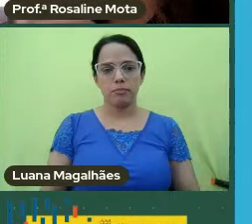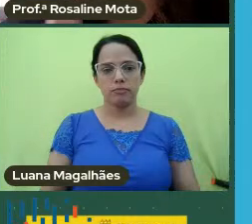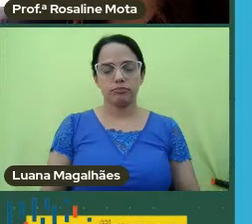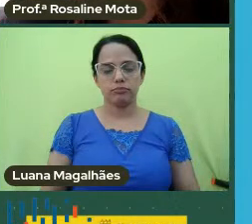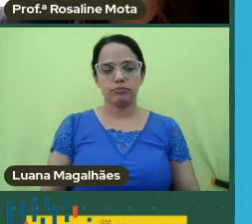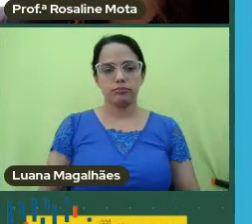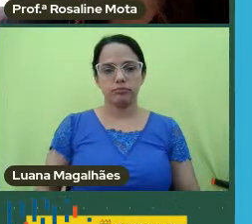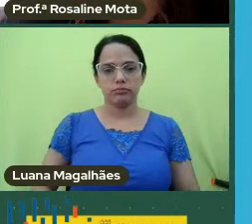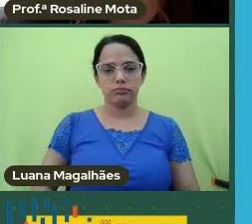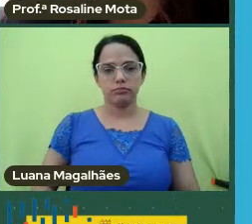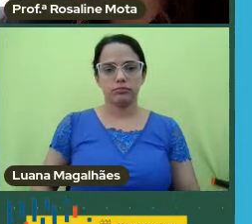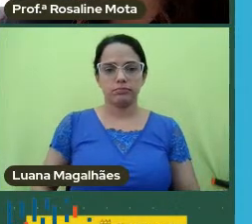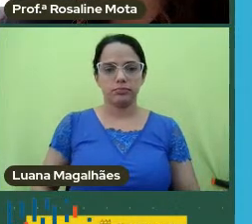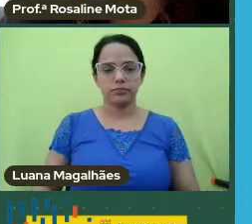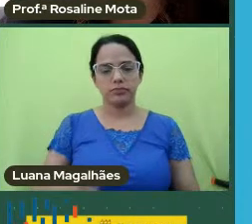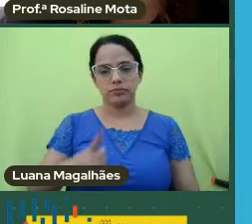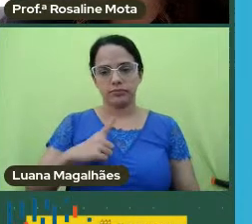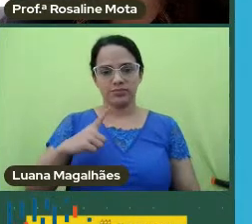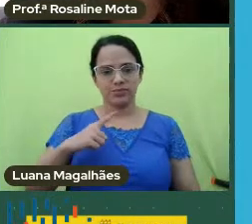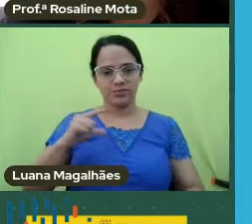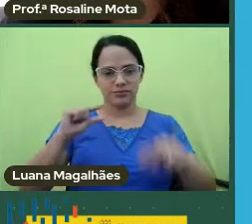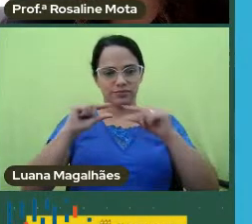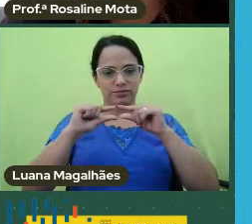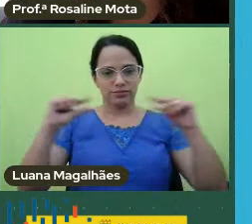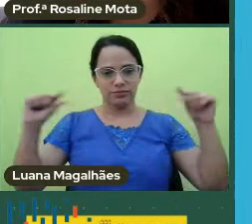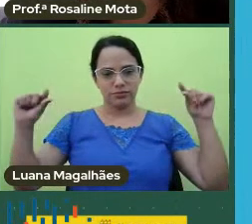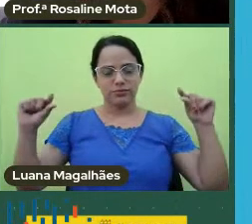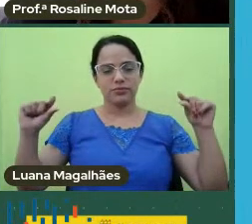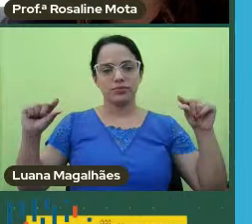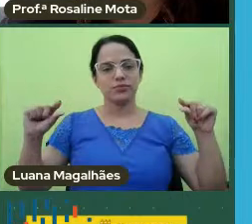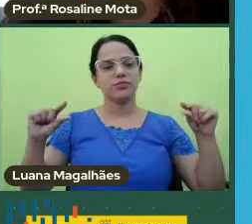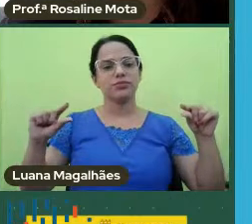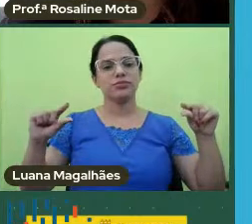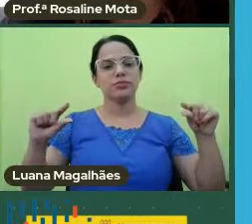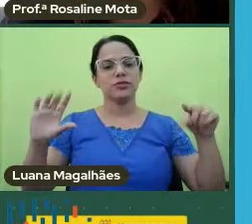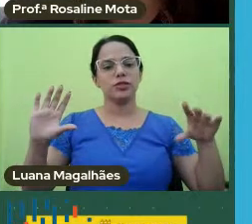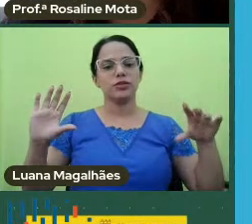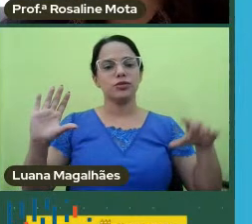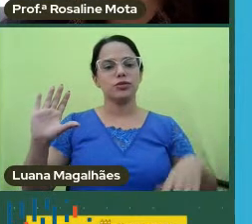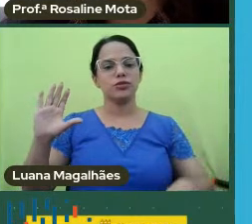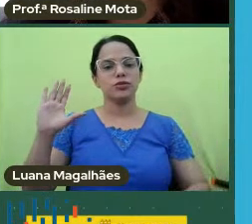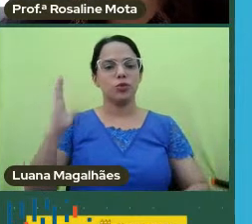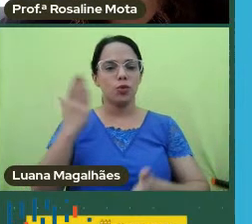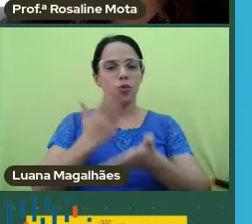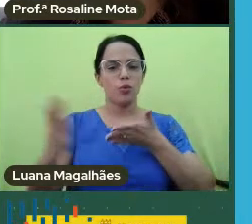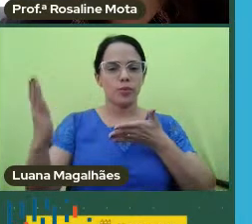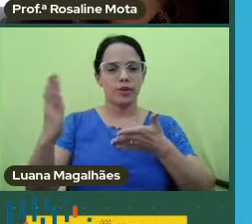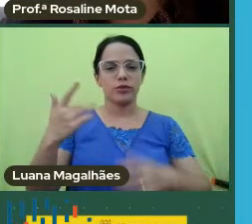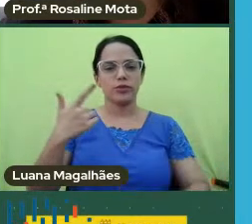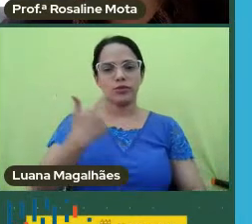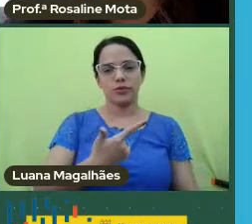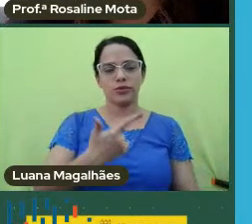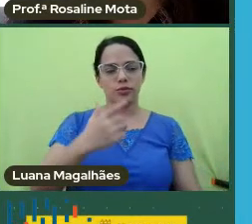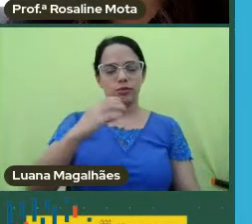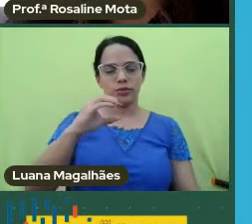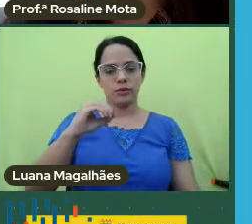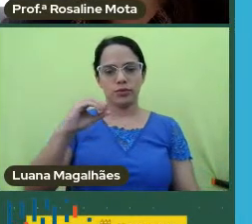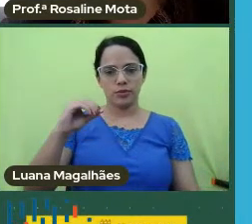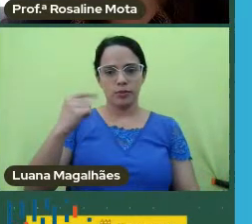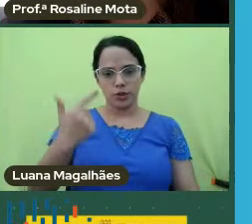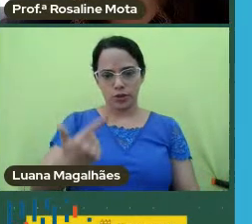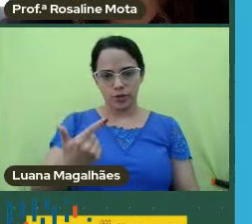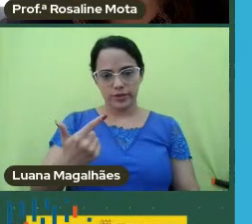essa chamada para a comissão de revisão de prontuários em 2002, né? Em